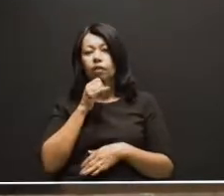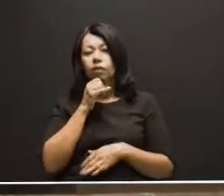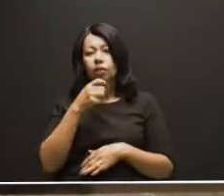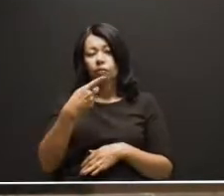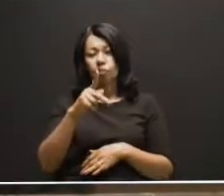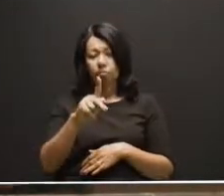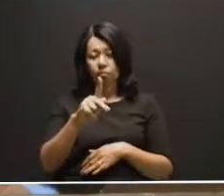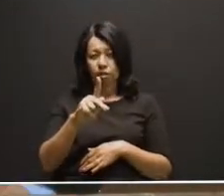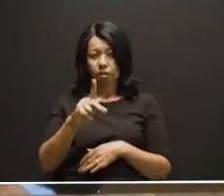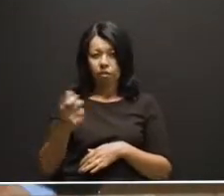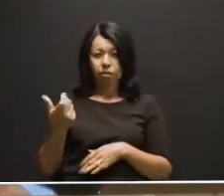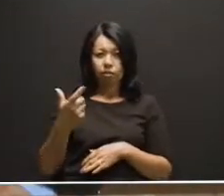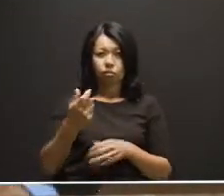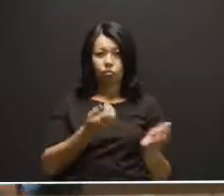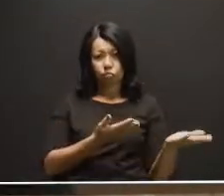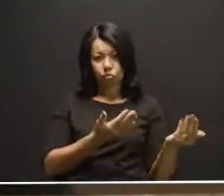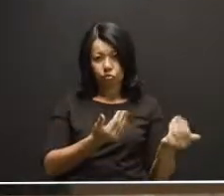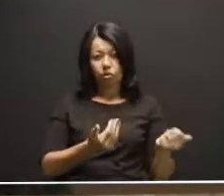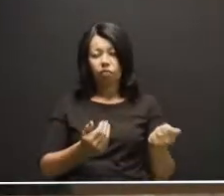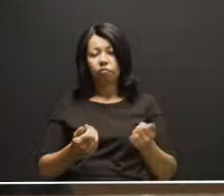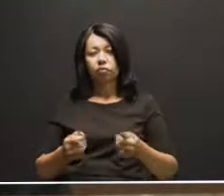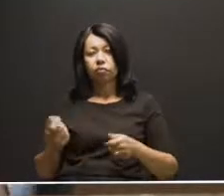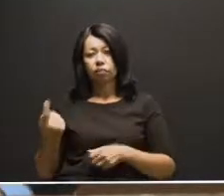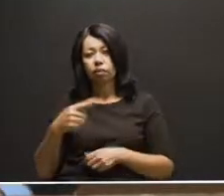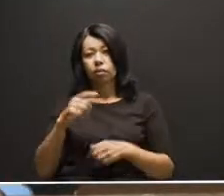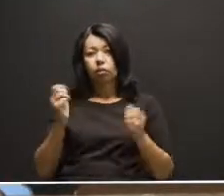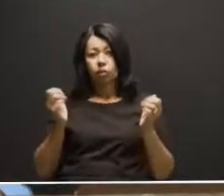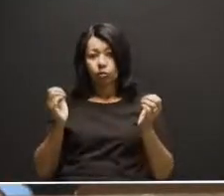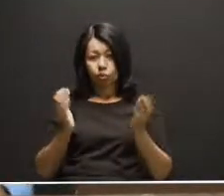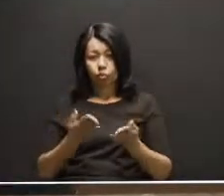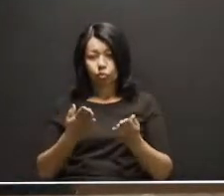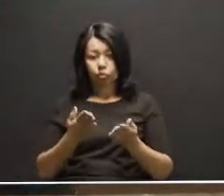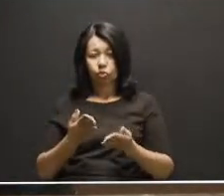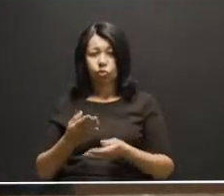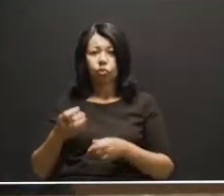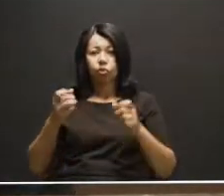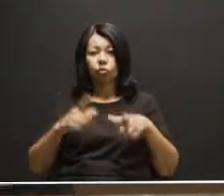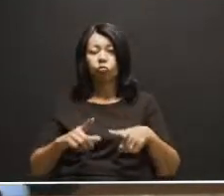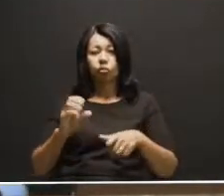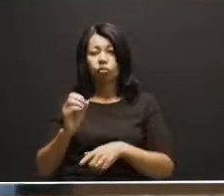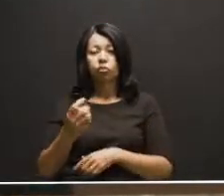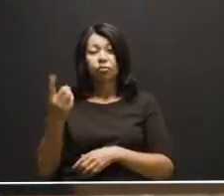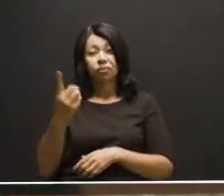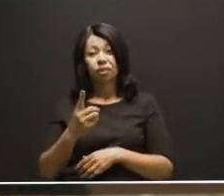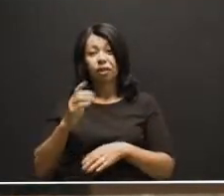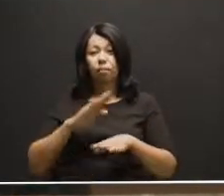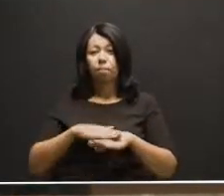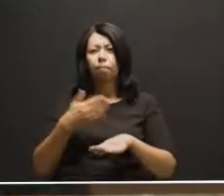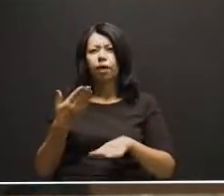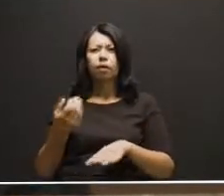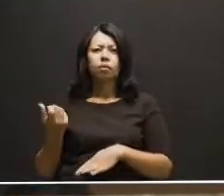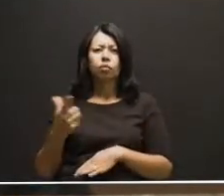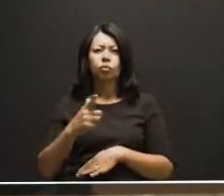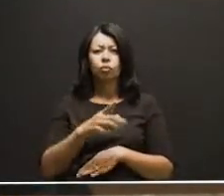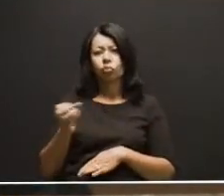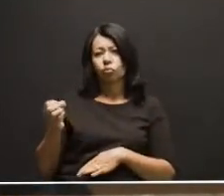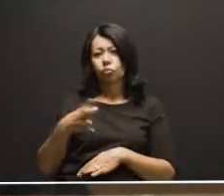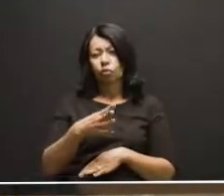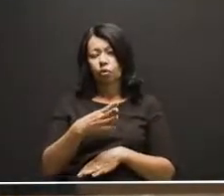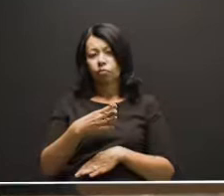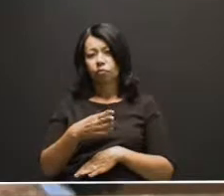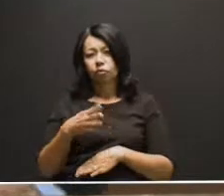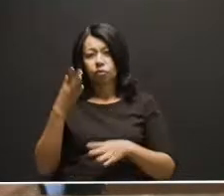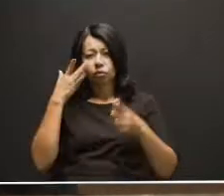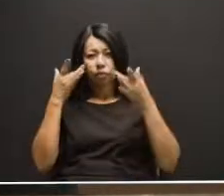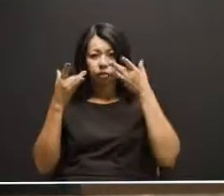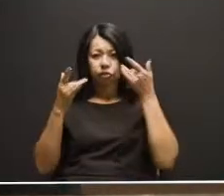você criará novos artistas o dinamismo diferente pessoas que querem repassar seu conhecimento